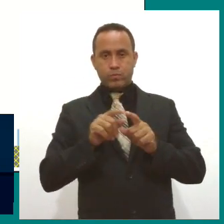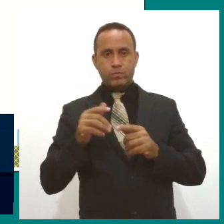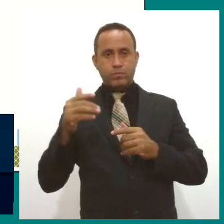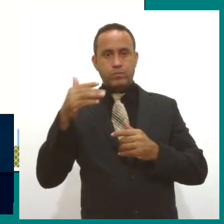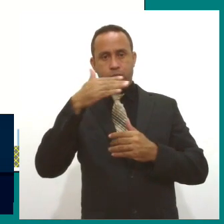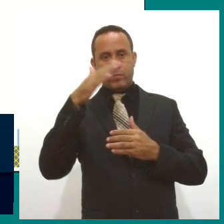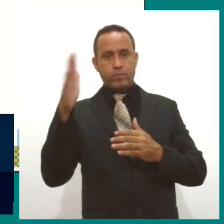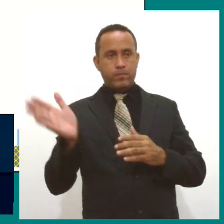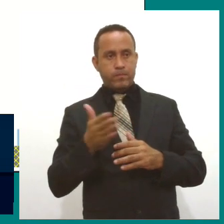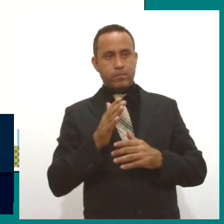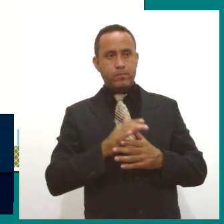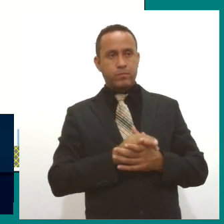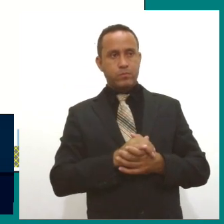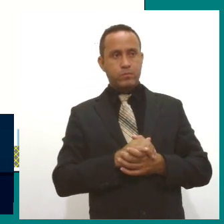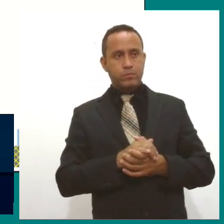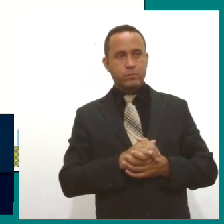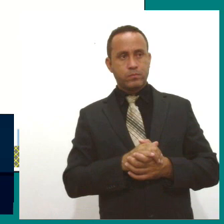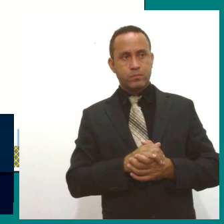por favor.